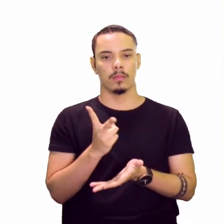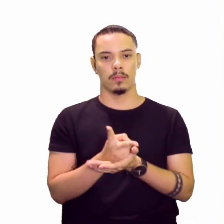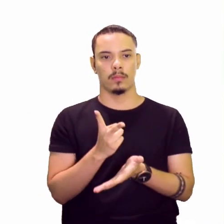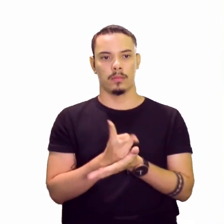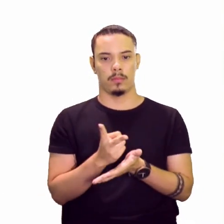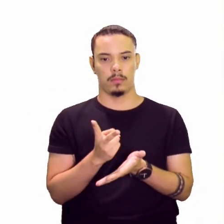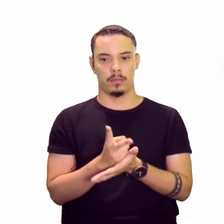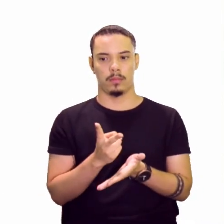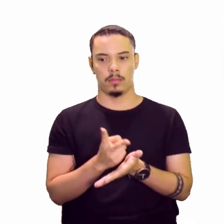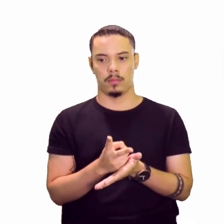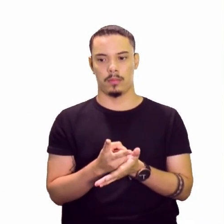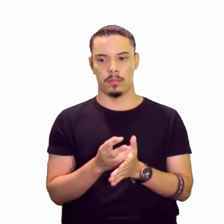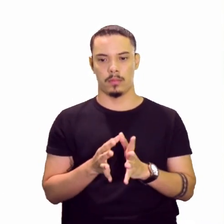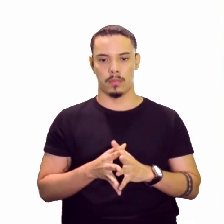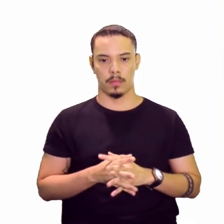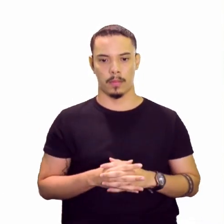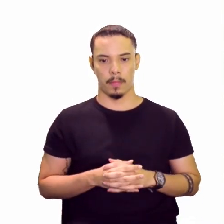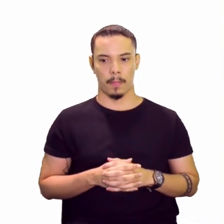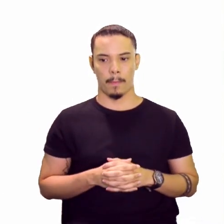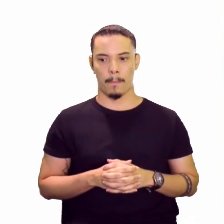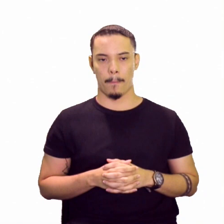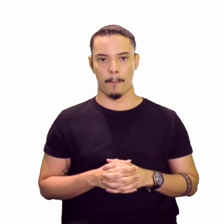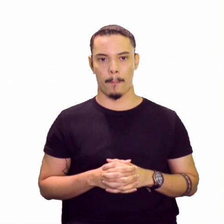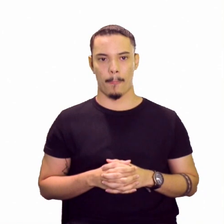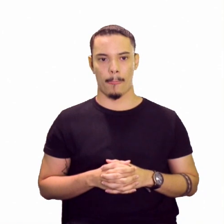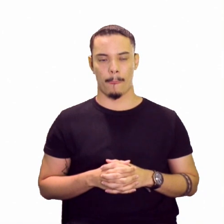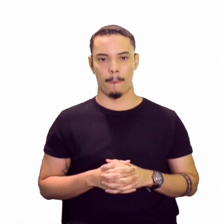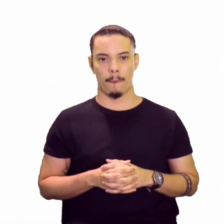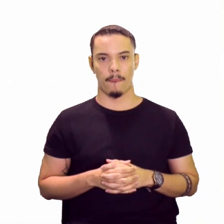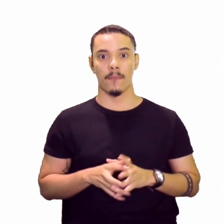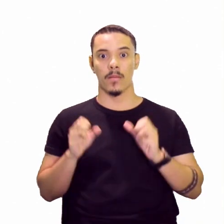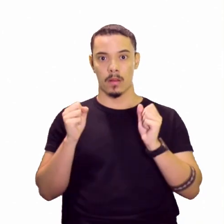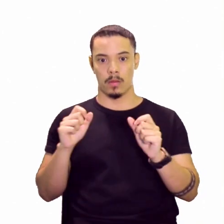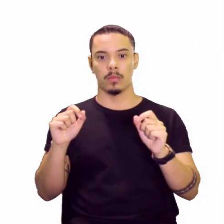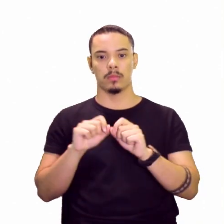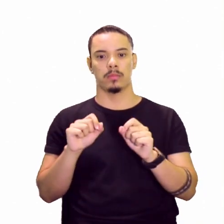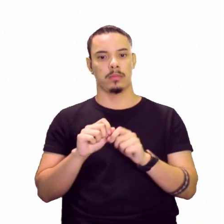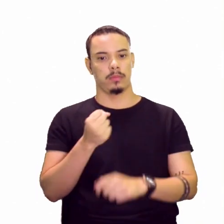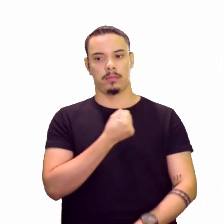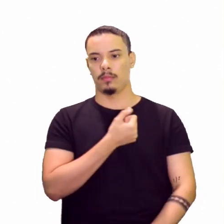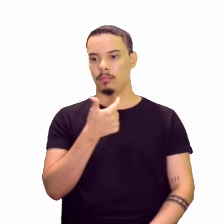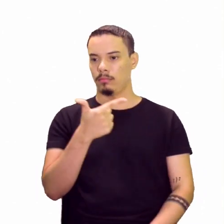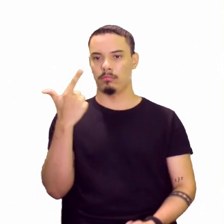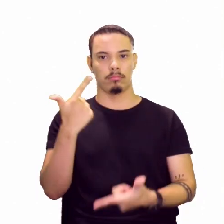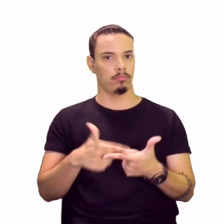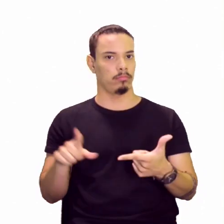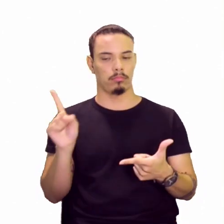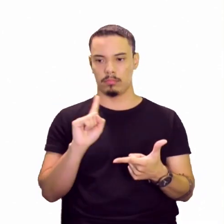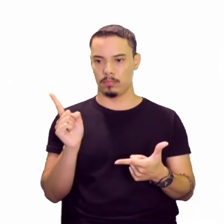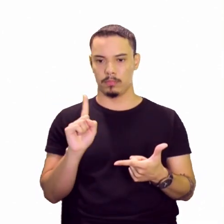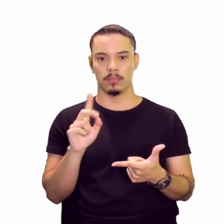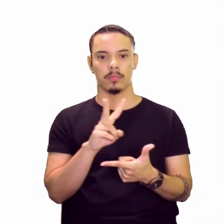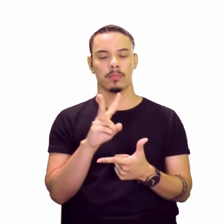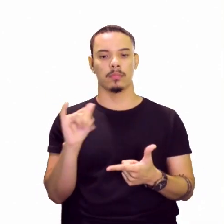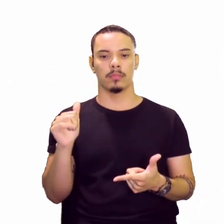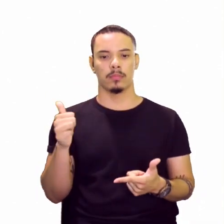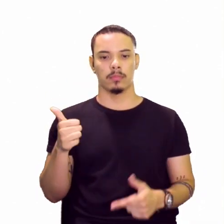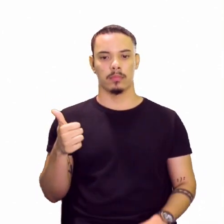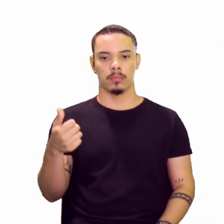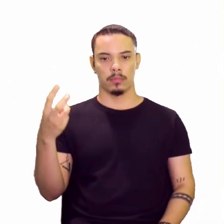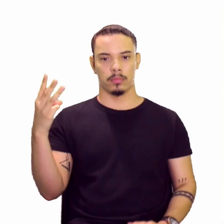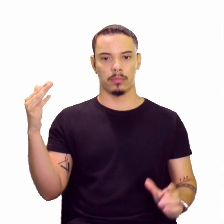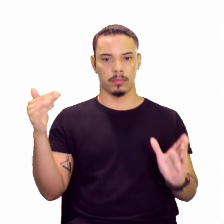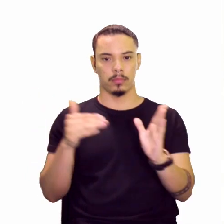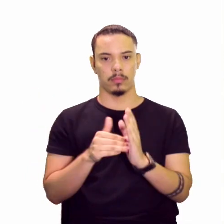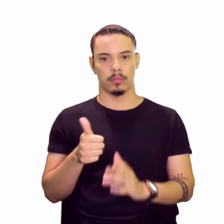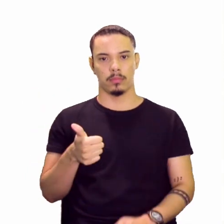isso. Então só para ficar mais Deixou fácil. Deixou a 2 aqui, depois, só por isso. Mas pode fazer a 2 também, não tem problema não. Vai do 13 até